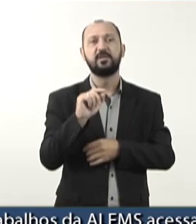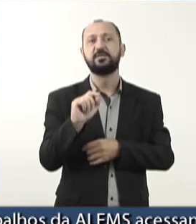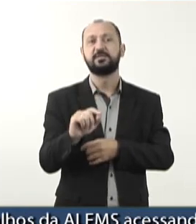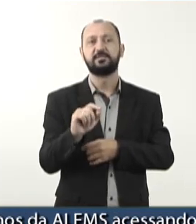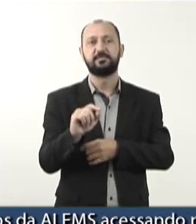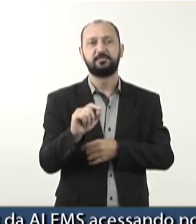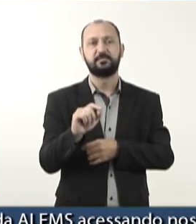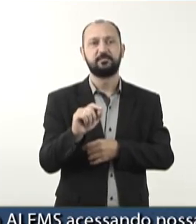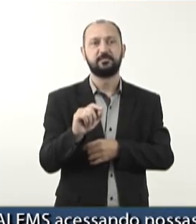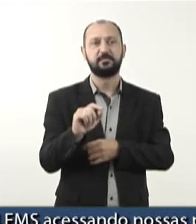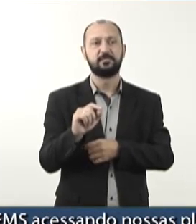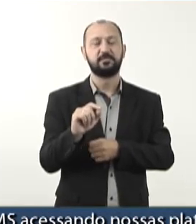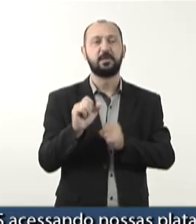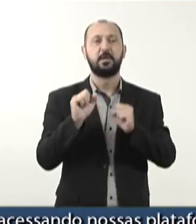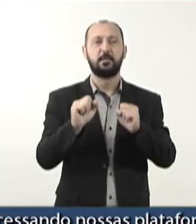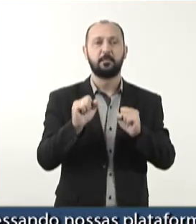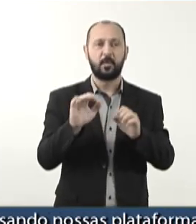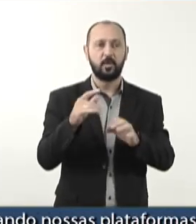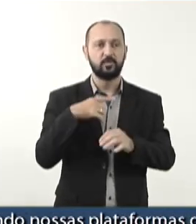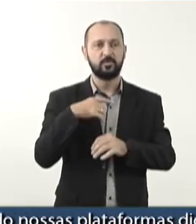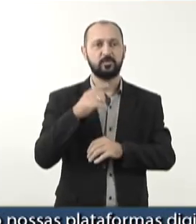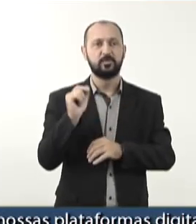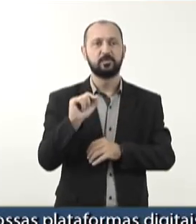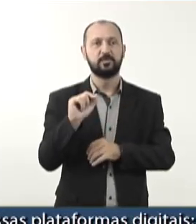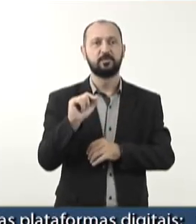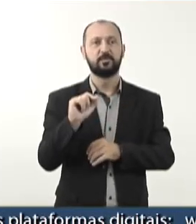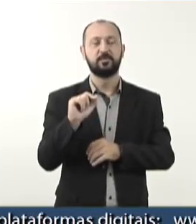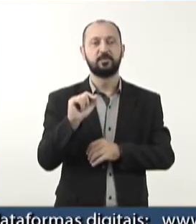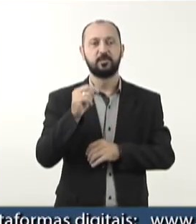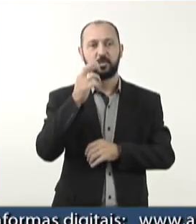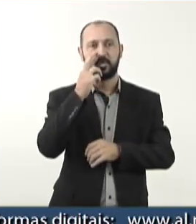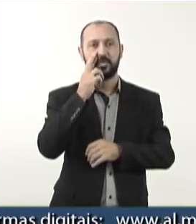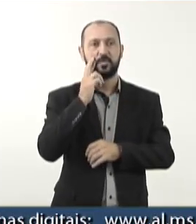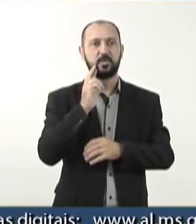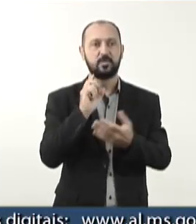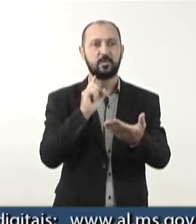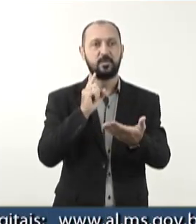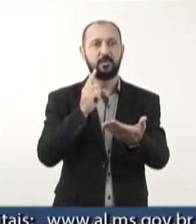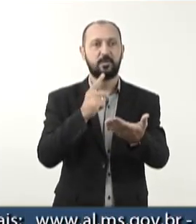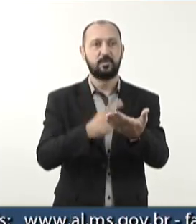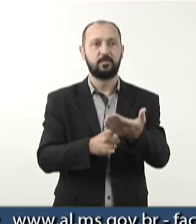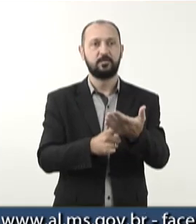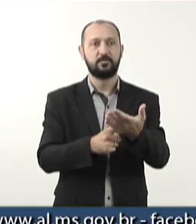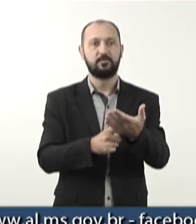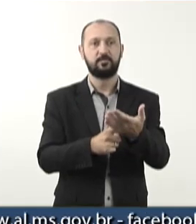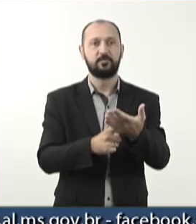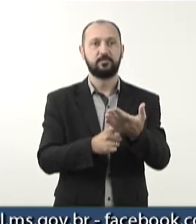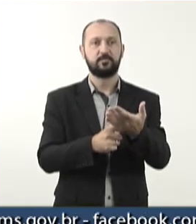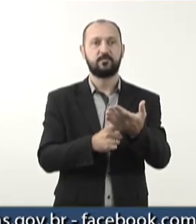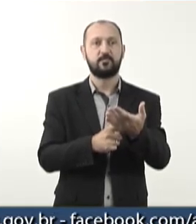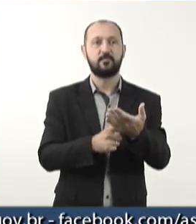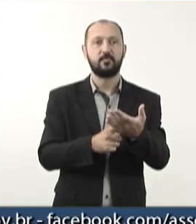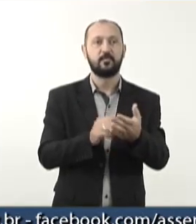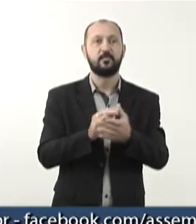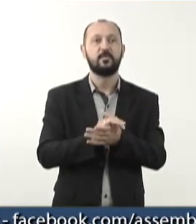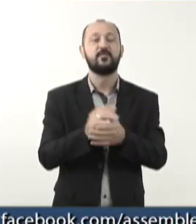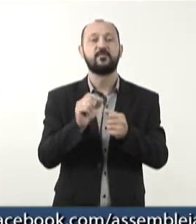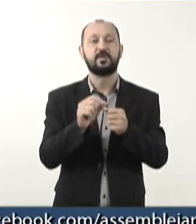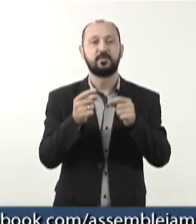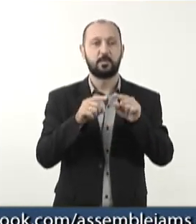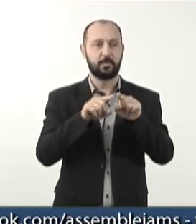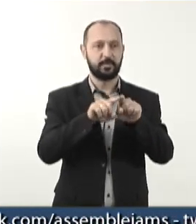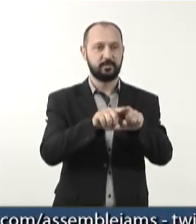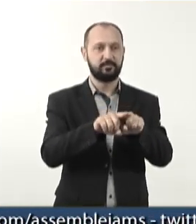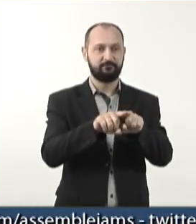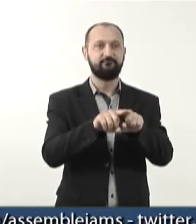que o Eduardo Riedel, ele deve ter feito um compromisso de ajudar e fazer uma